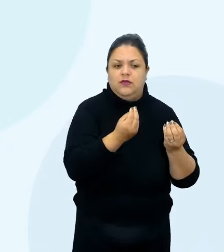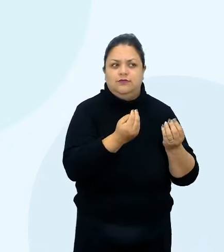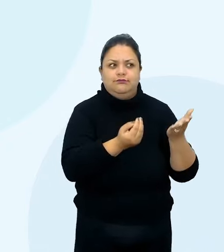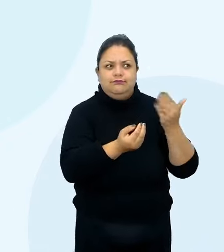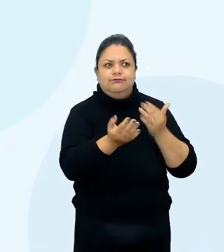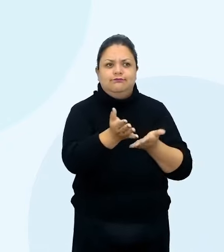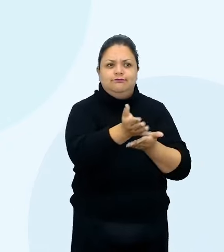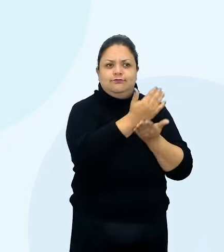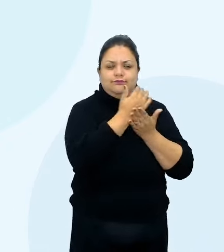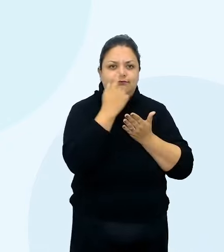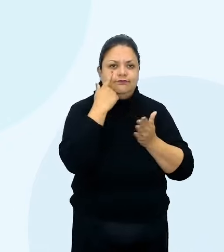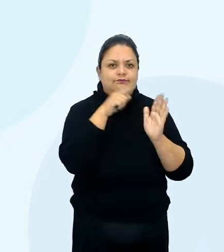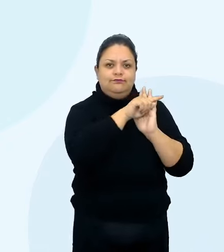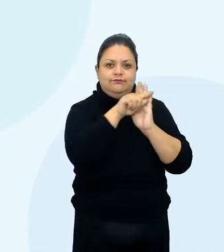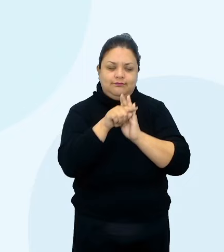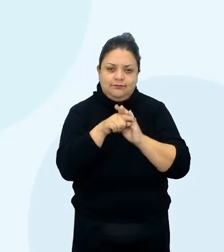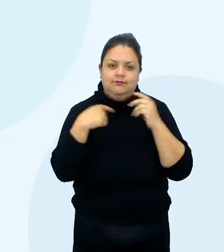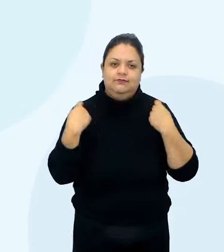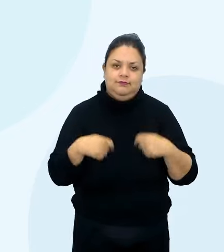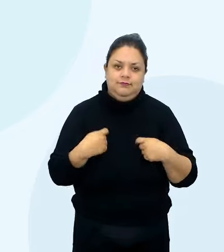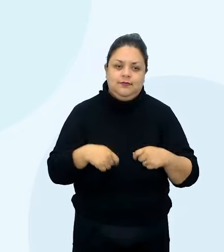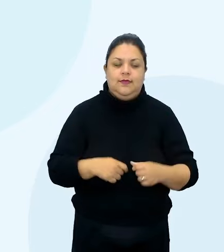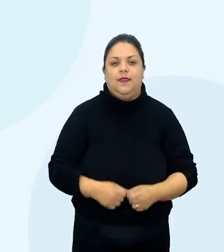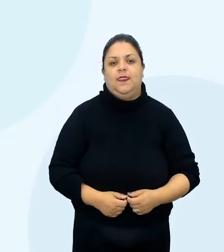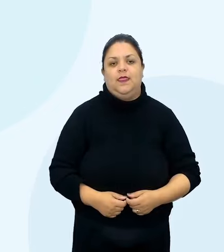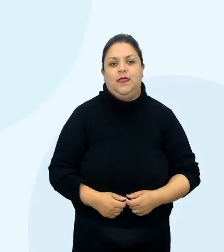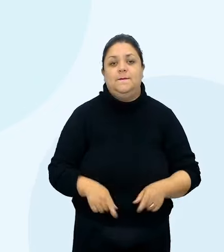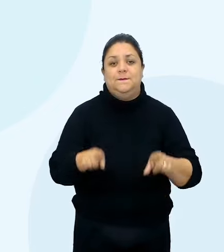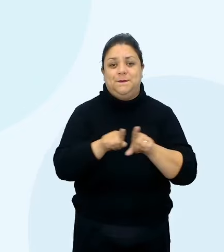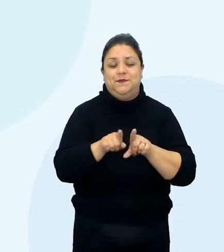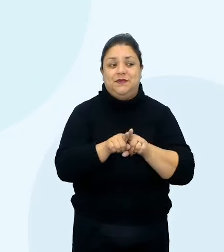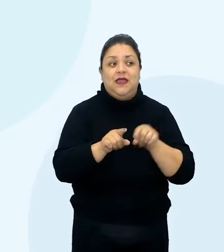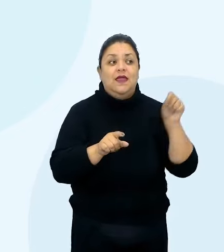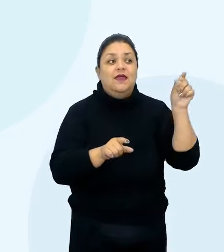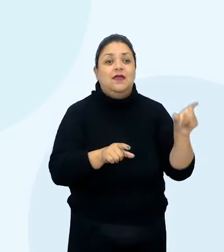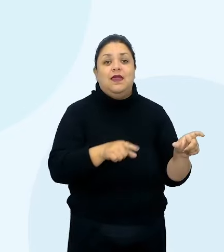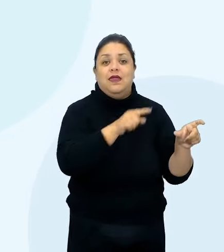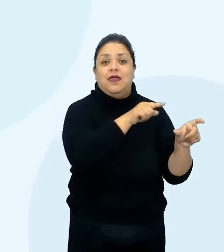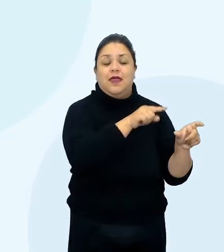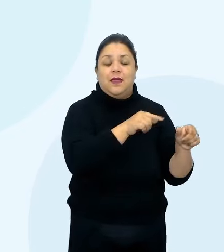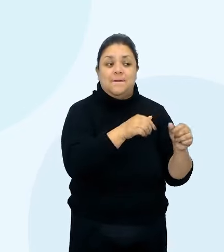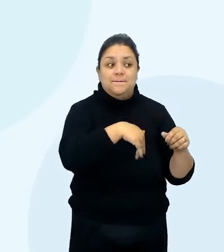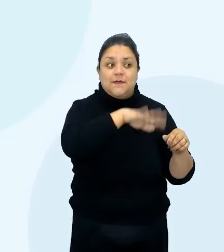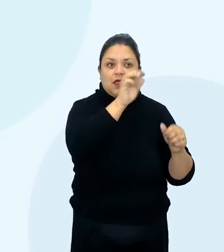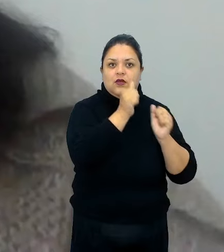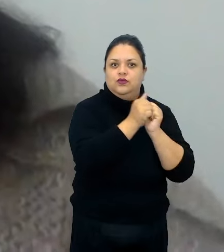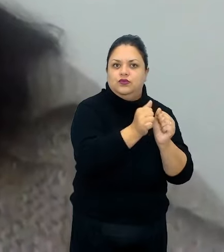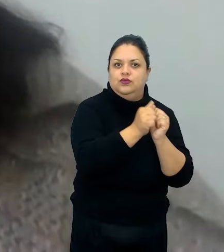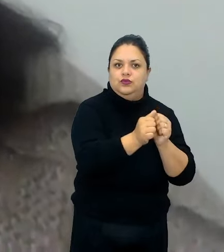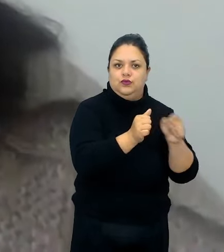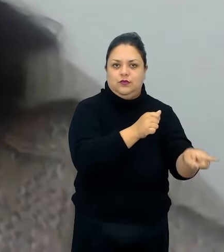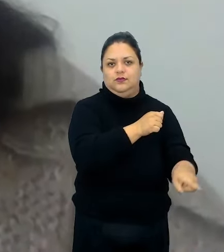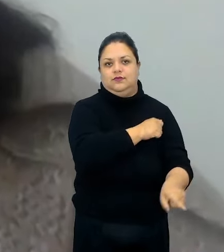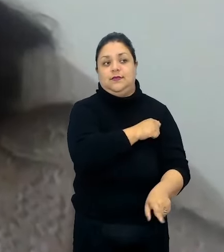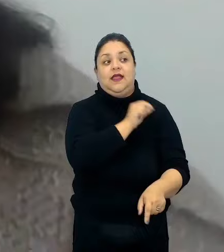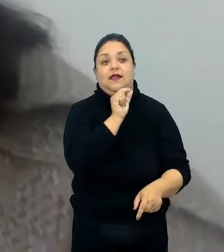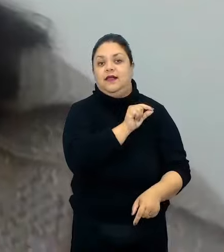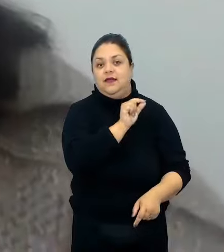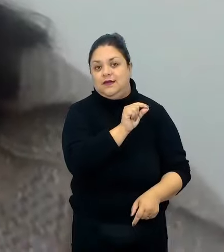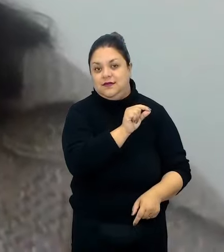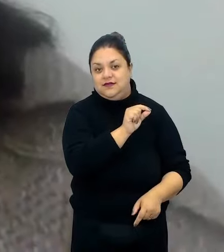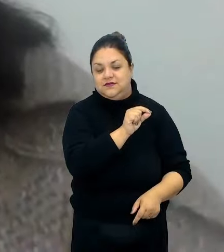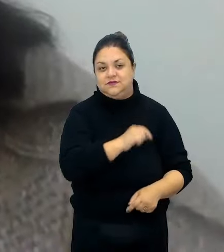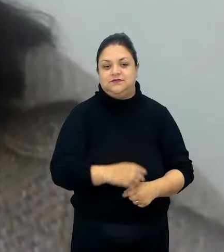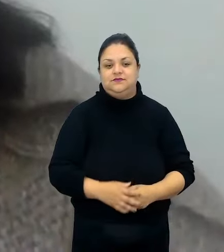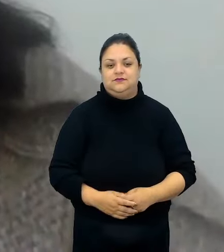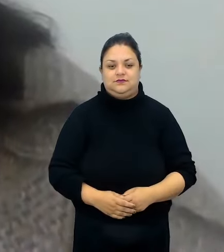fato, quem que, na verdade, tem uma relação mais efetiva e afetiva com esse aluno, né? Então, se não